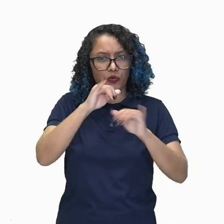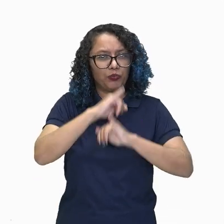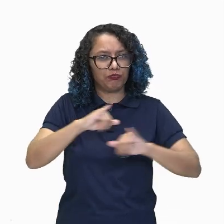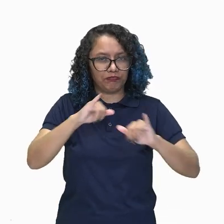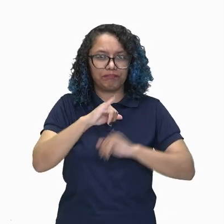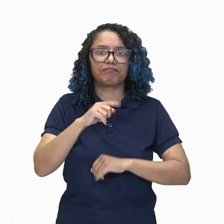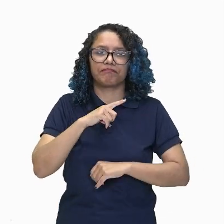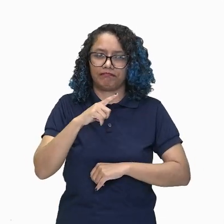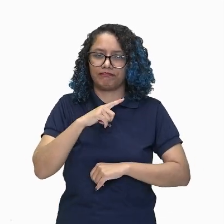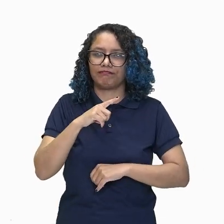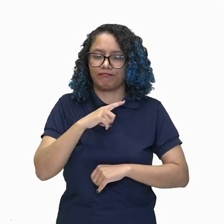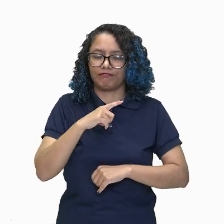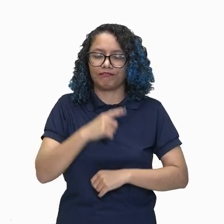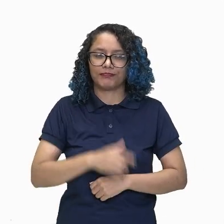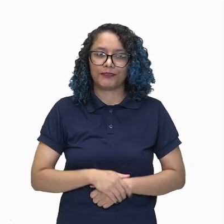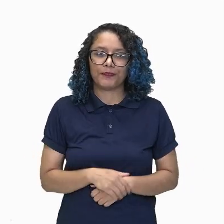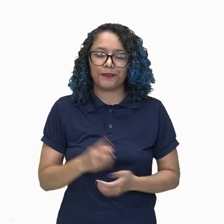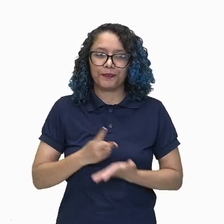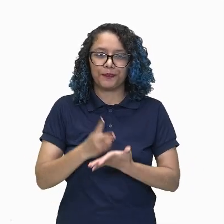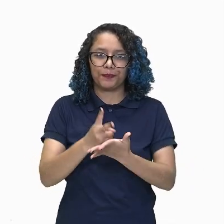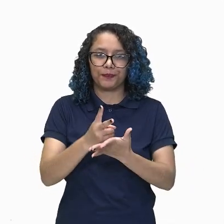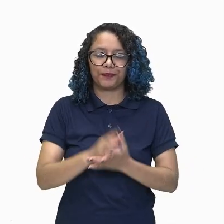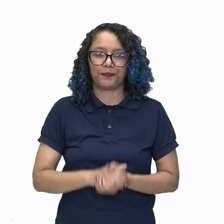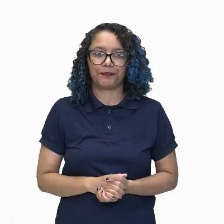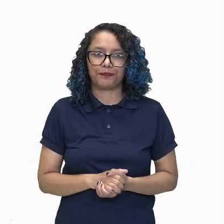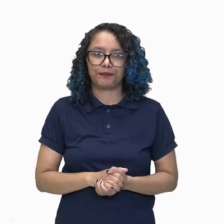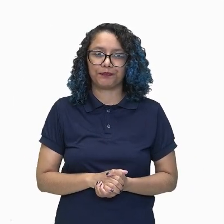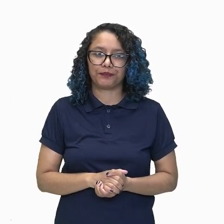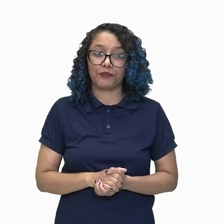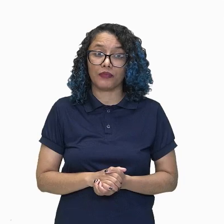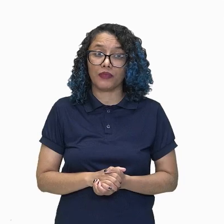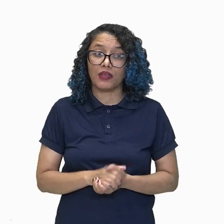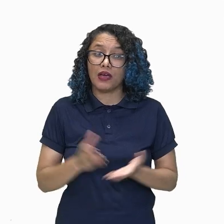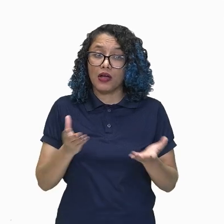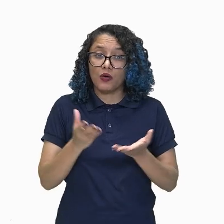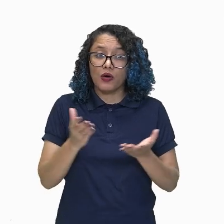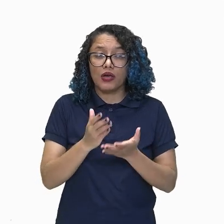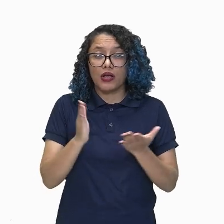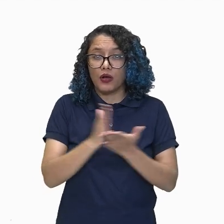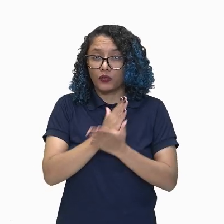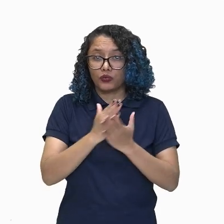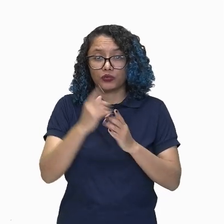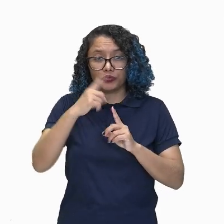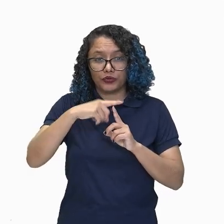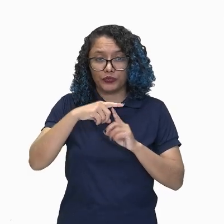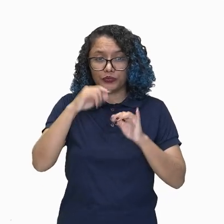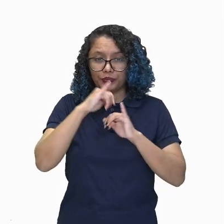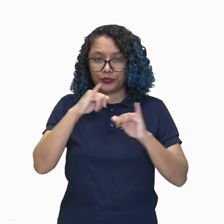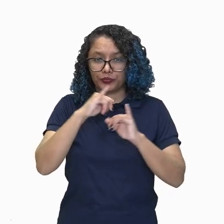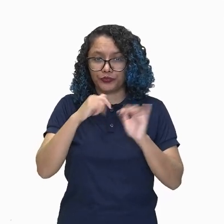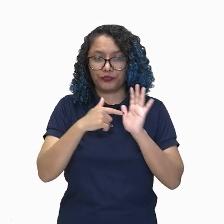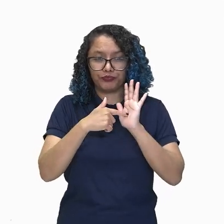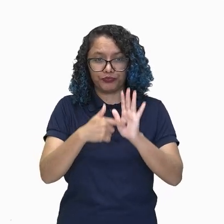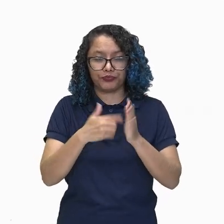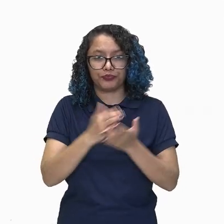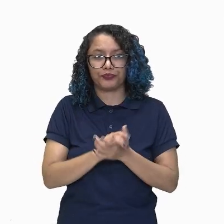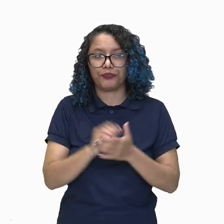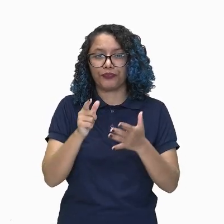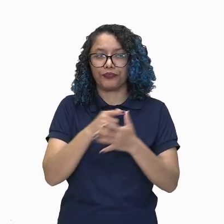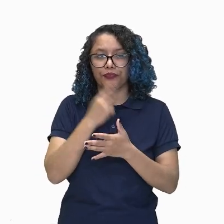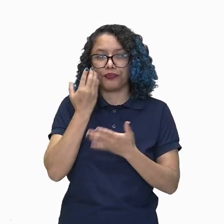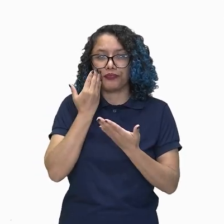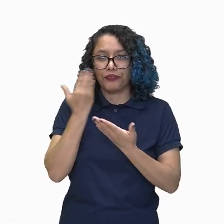propaganda. Seguindo, nós temos alguns tipos de propaganda. Vejam bem a classificação. Ó. A propaganda